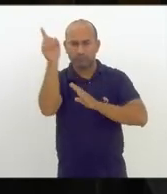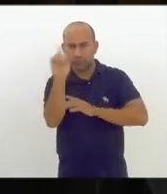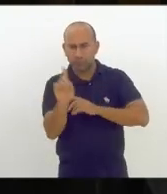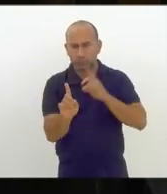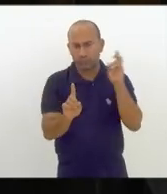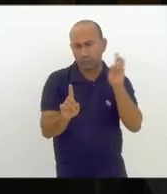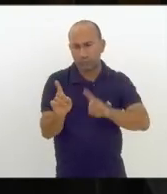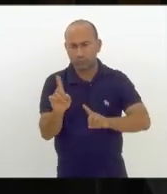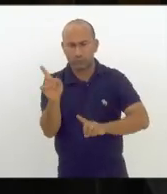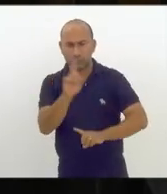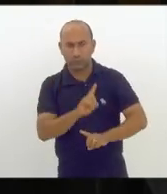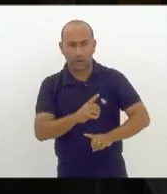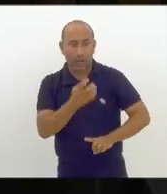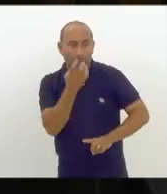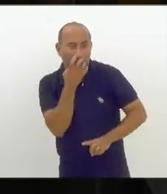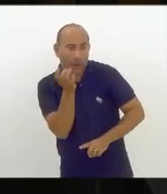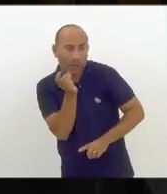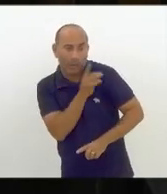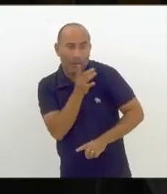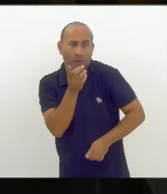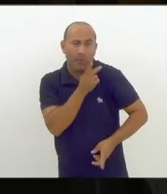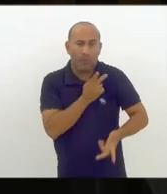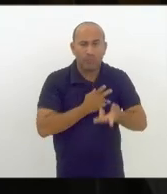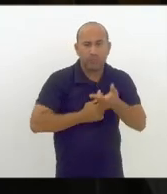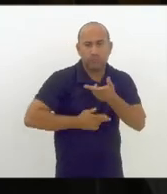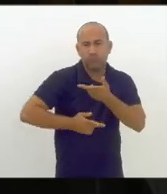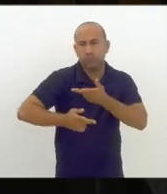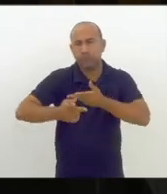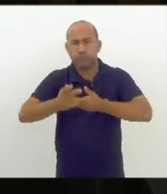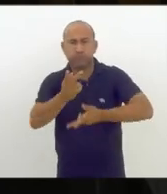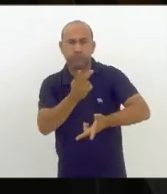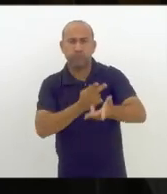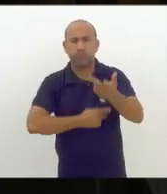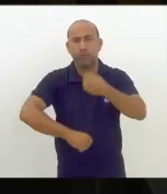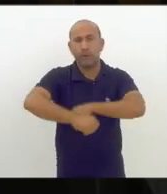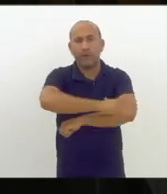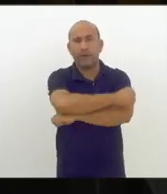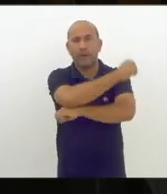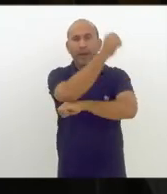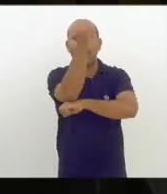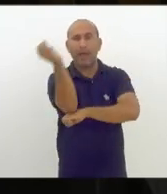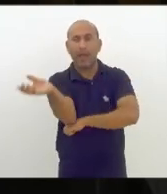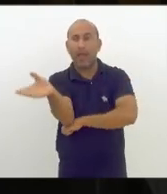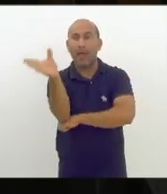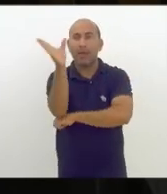cachorros assustados. Vento soprando pelas janelas. É